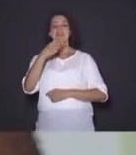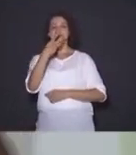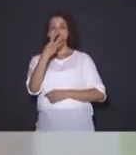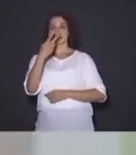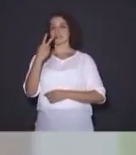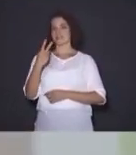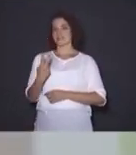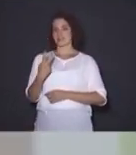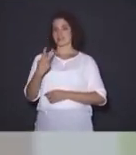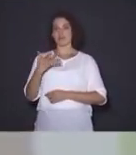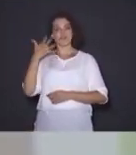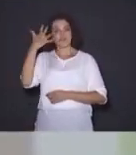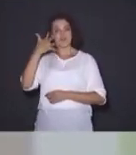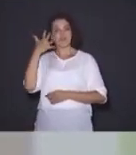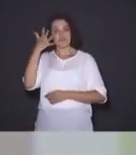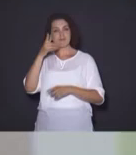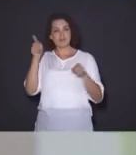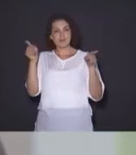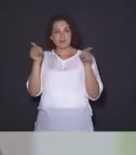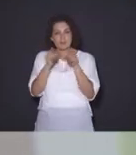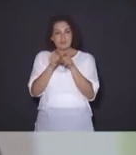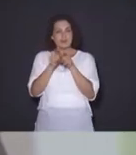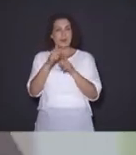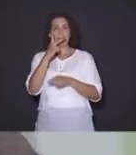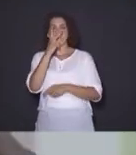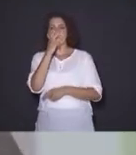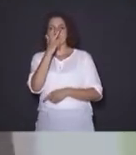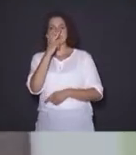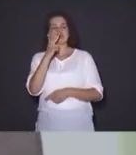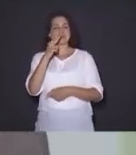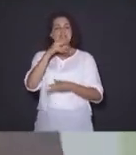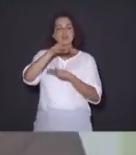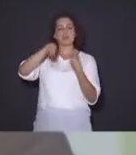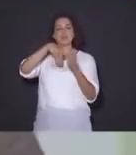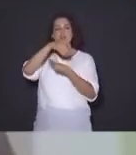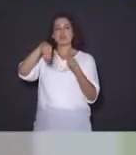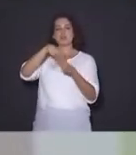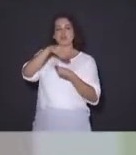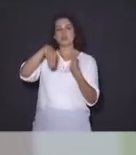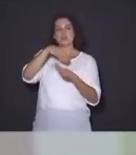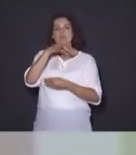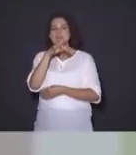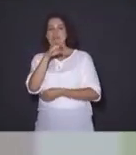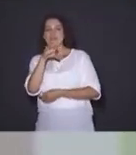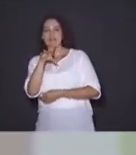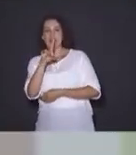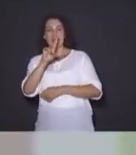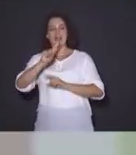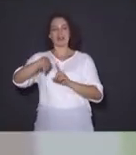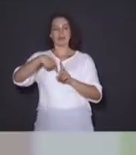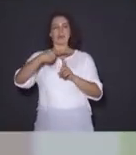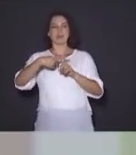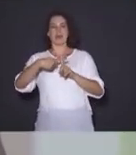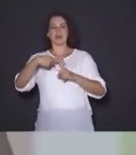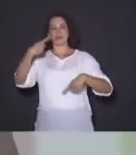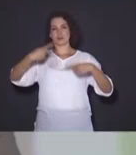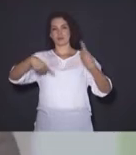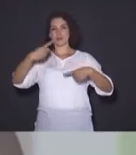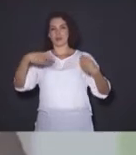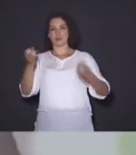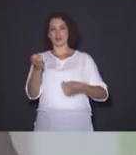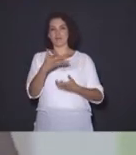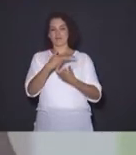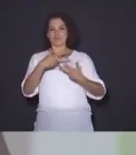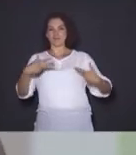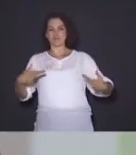configurando um espécie de um mix de ted com as nossas polêmicas contemporâneas que são é